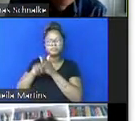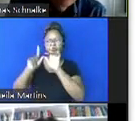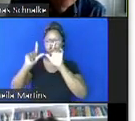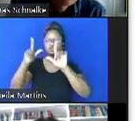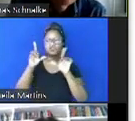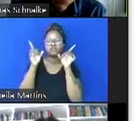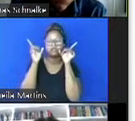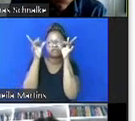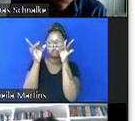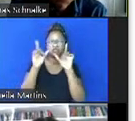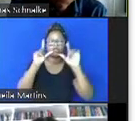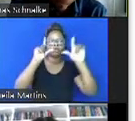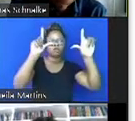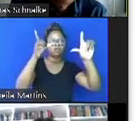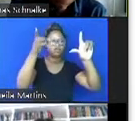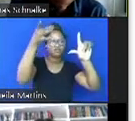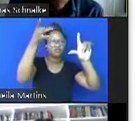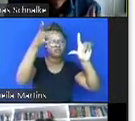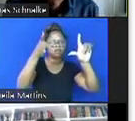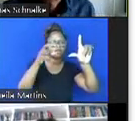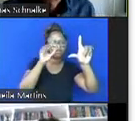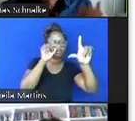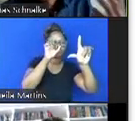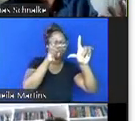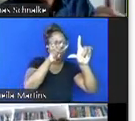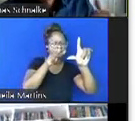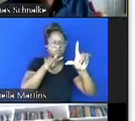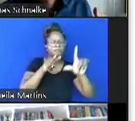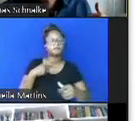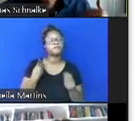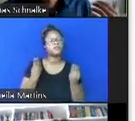dos modelos menores. A questão aqui é como